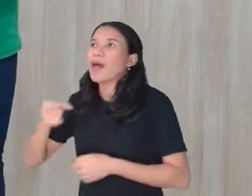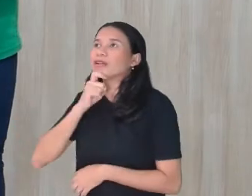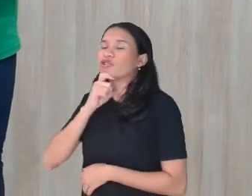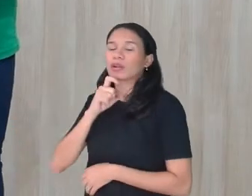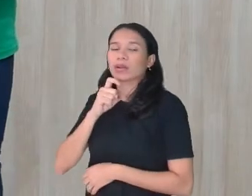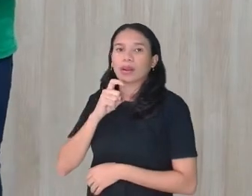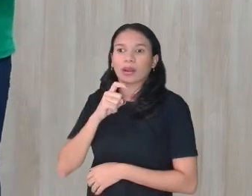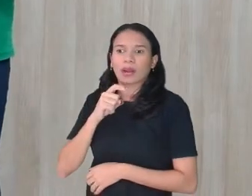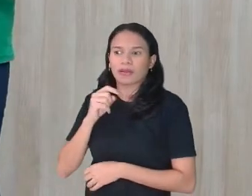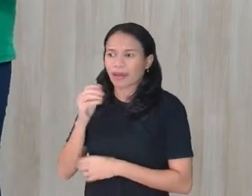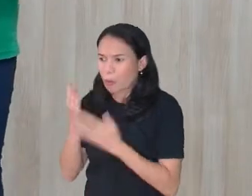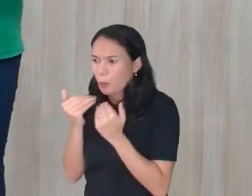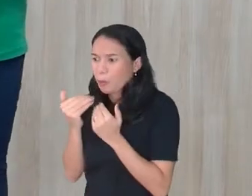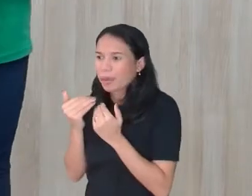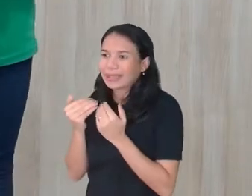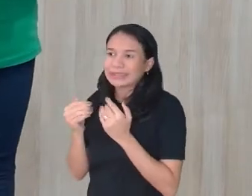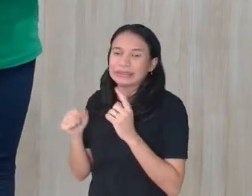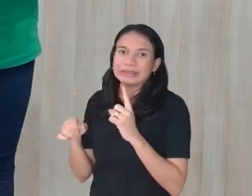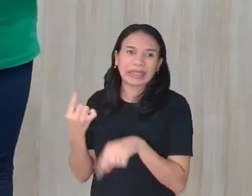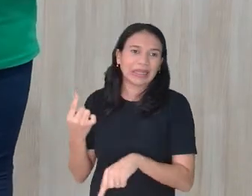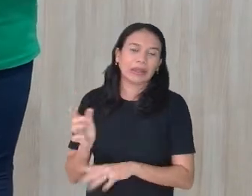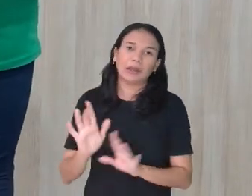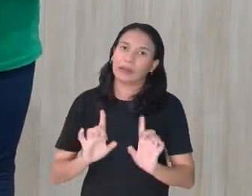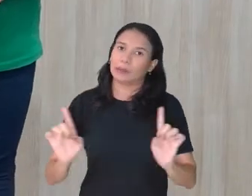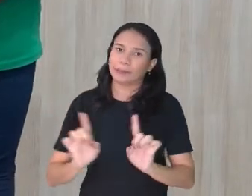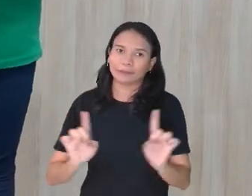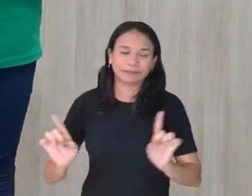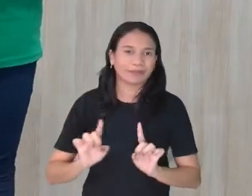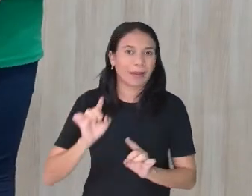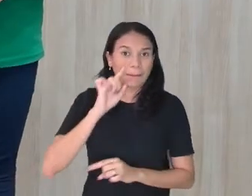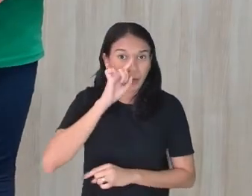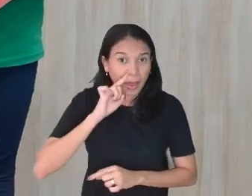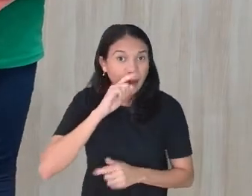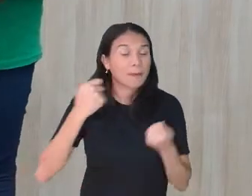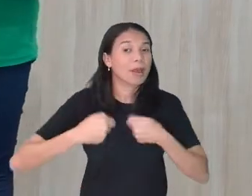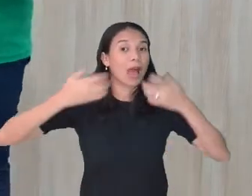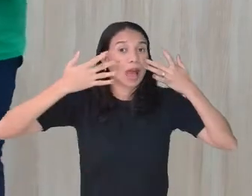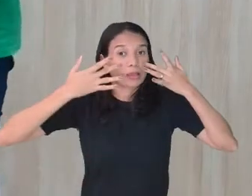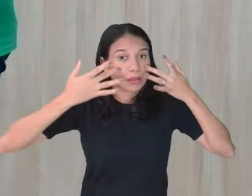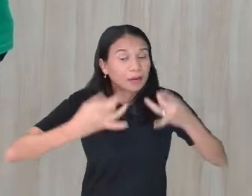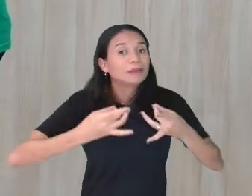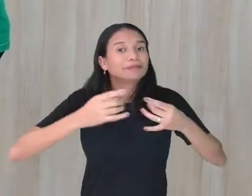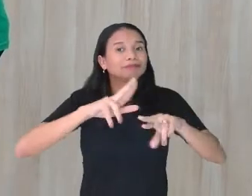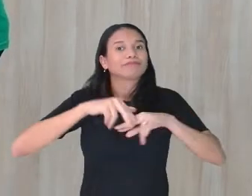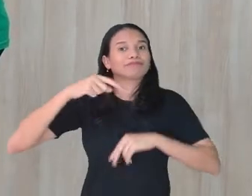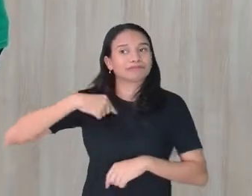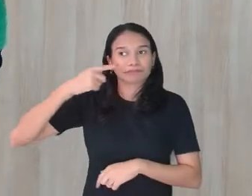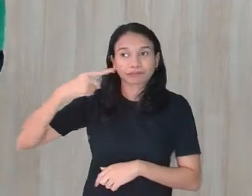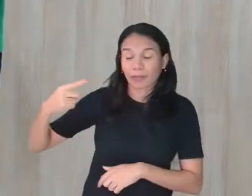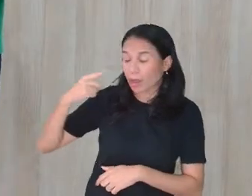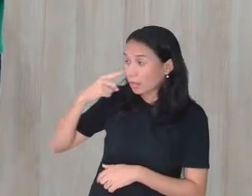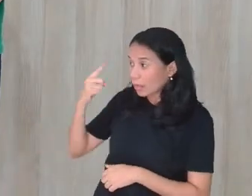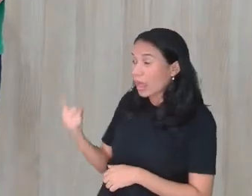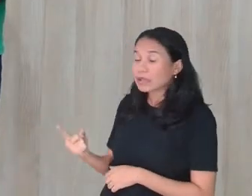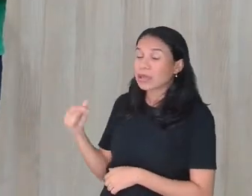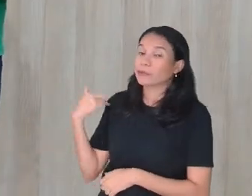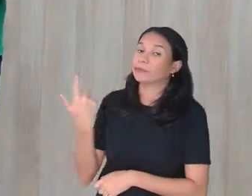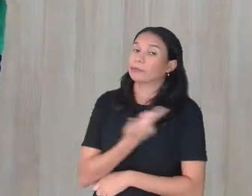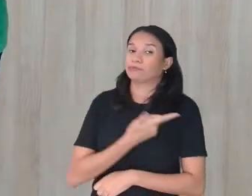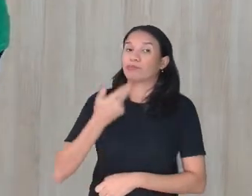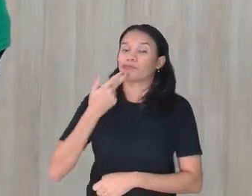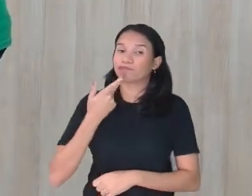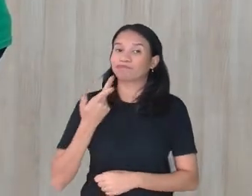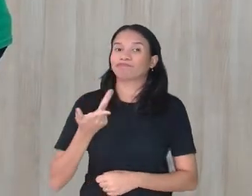vai ingerir, dá para comer. Não, pessoal, vamos prestar atenção, porque são desses males que nós estamos